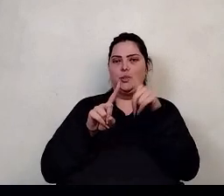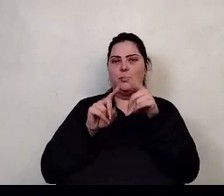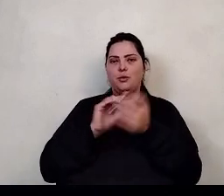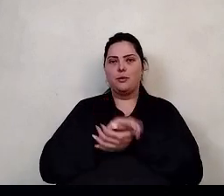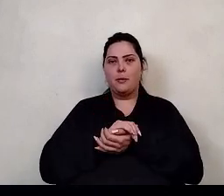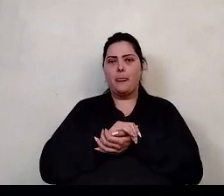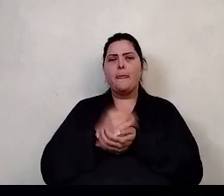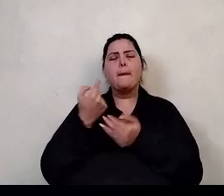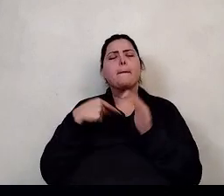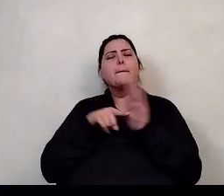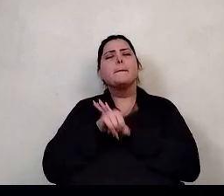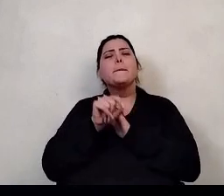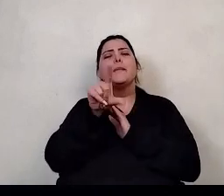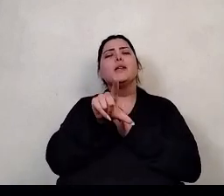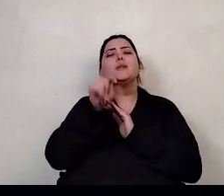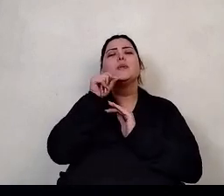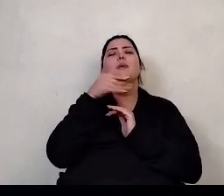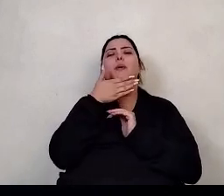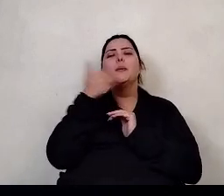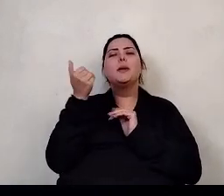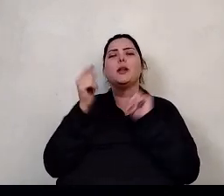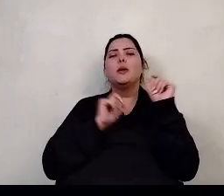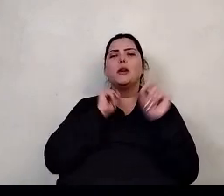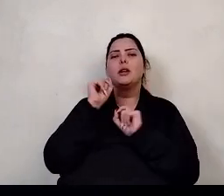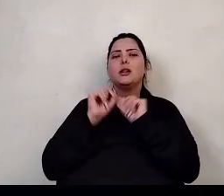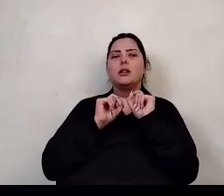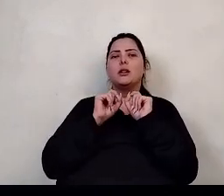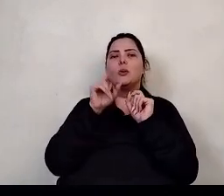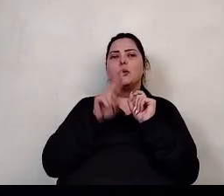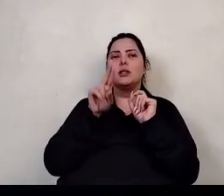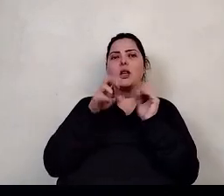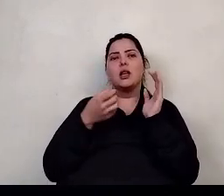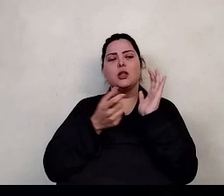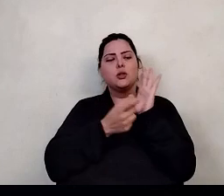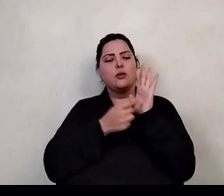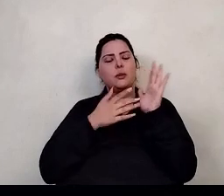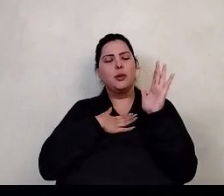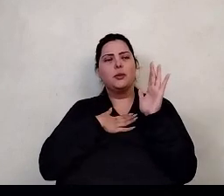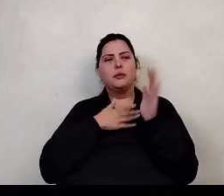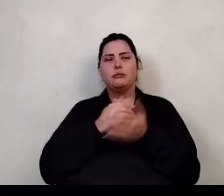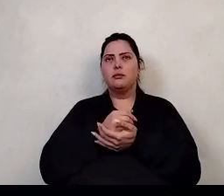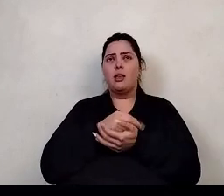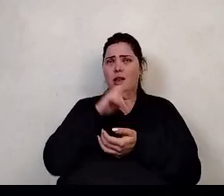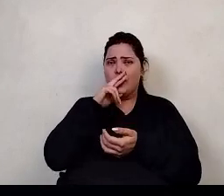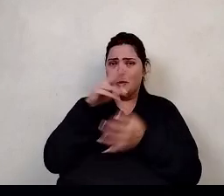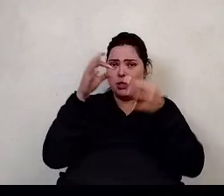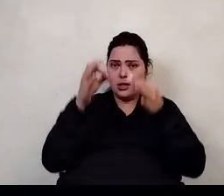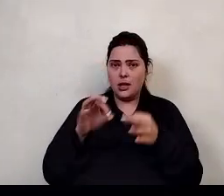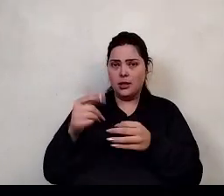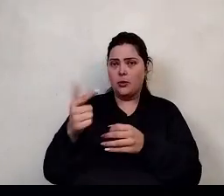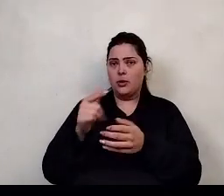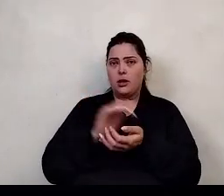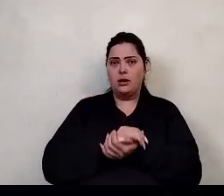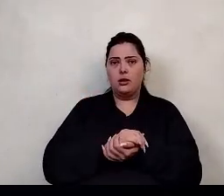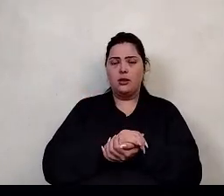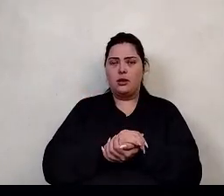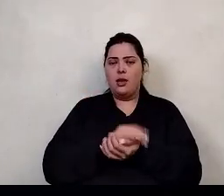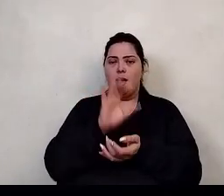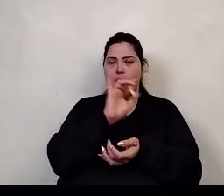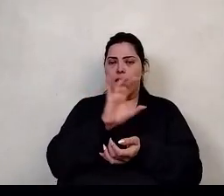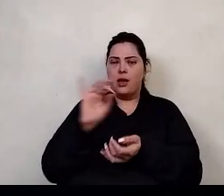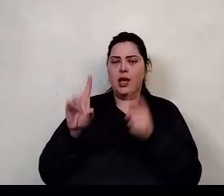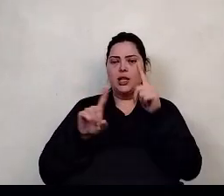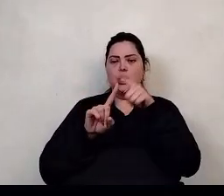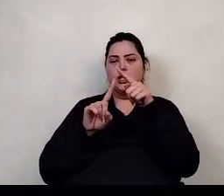qual é o melhor tipo de teste para eu poder utilizar no meu software? E isso não tem uma resposta definitiva. O fato é que cada tipo de teste desse aqui,